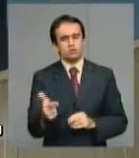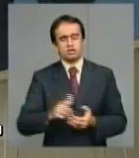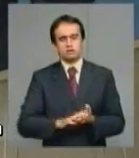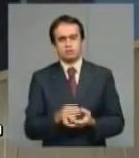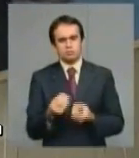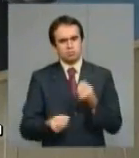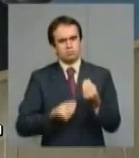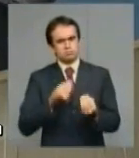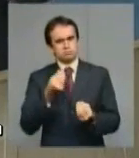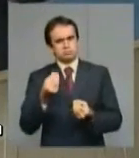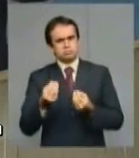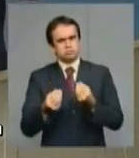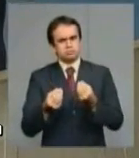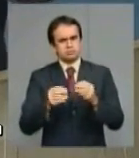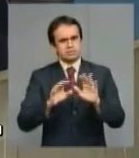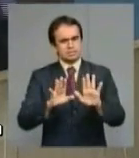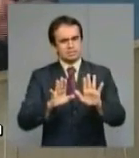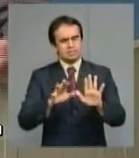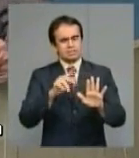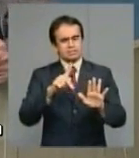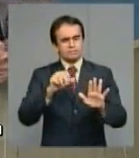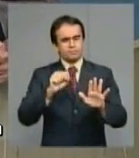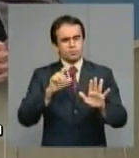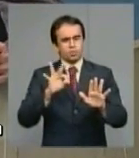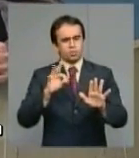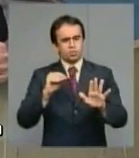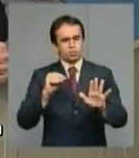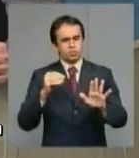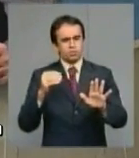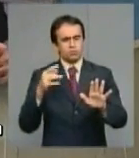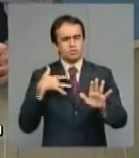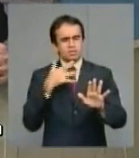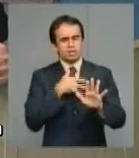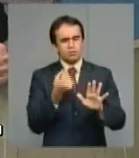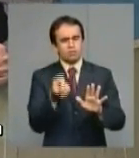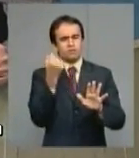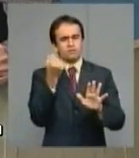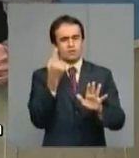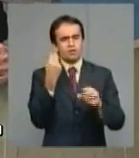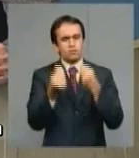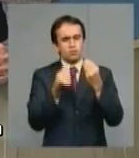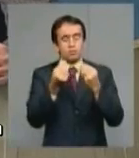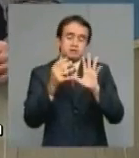Eu digo, não, vamos partir para o hospital, porque esse ramo de posto de saúde não está dando certo, não.